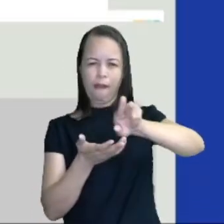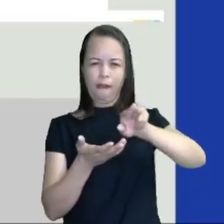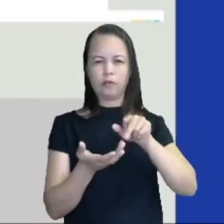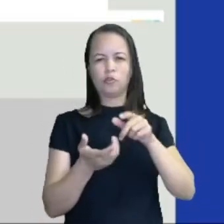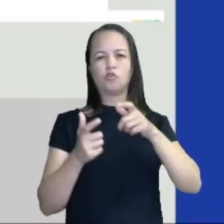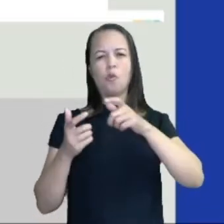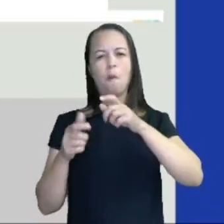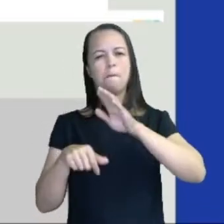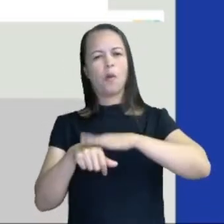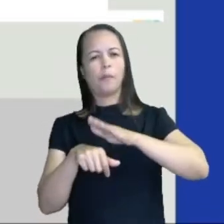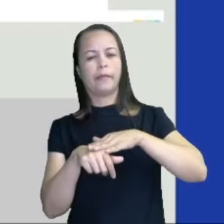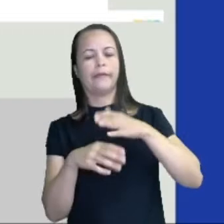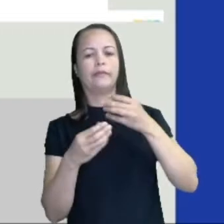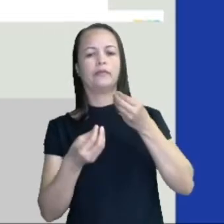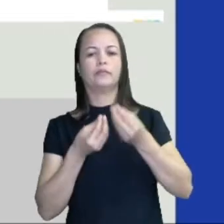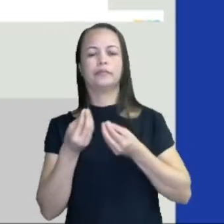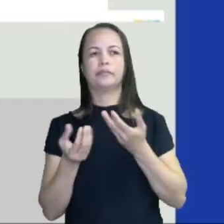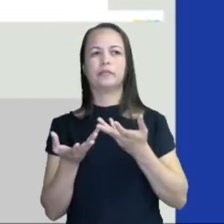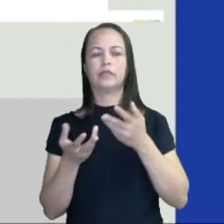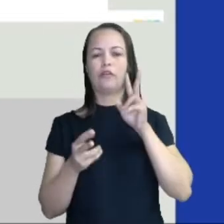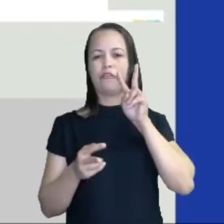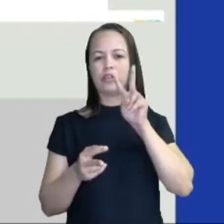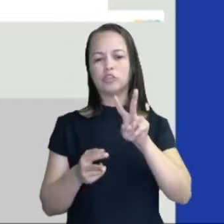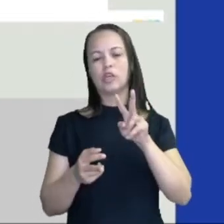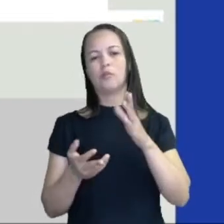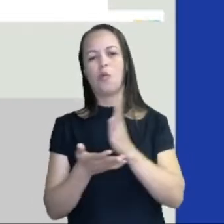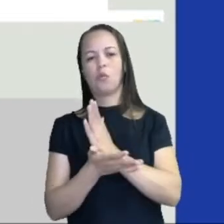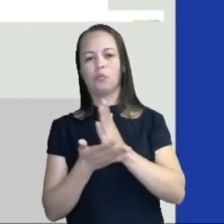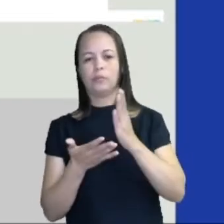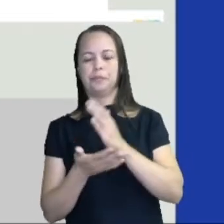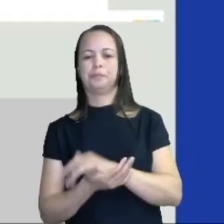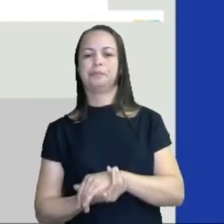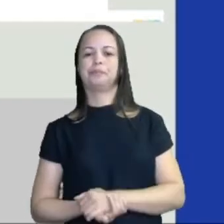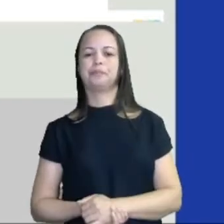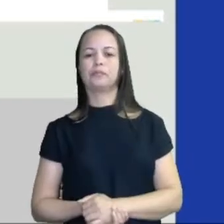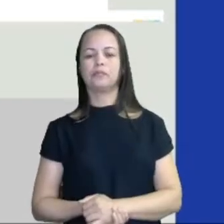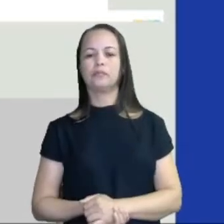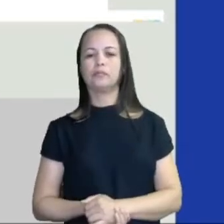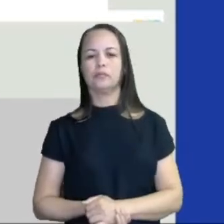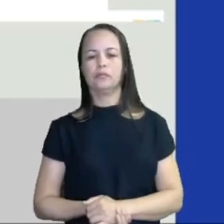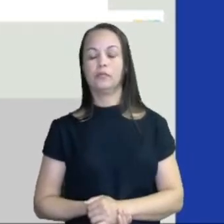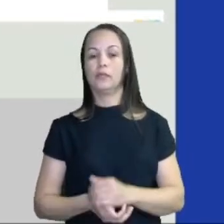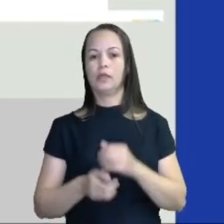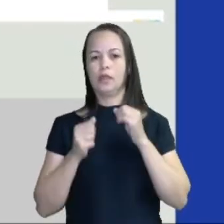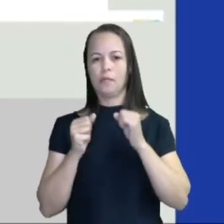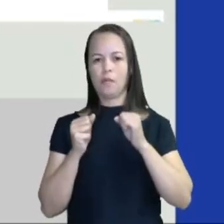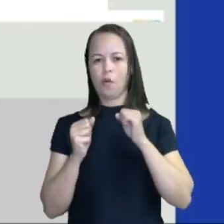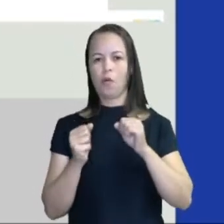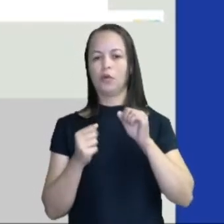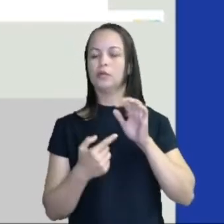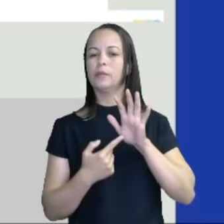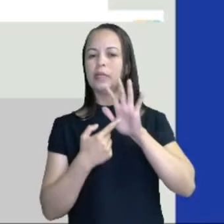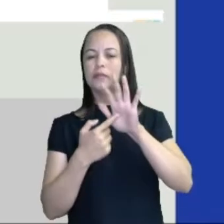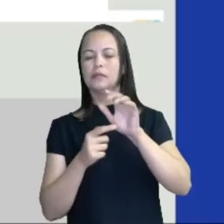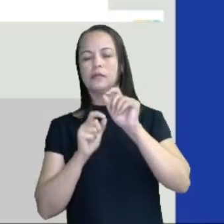situações. Vejamos algumas delas. Pode apresentar em